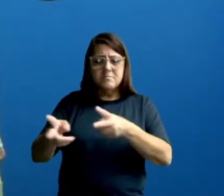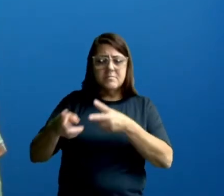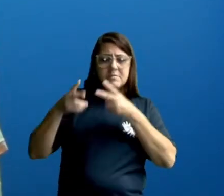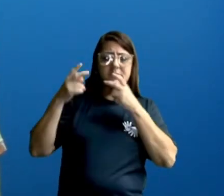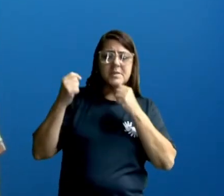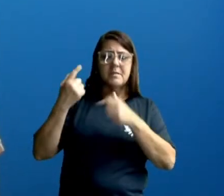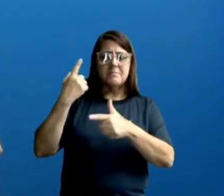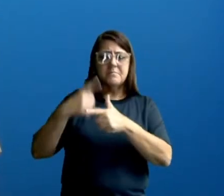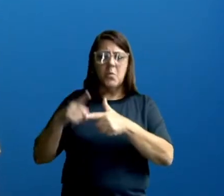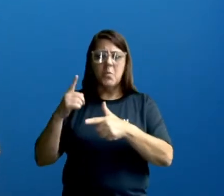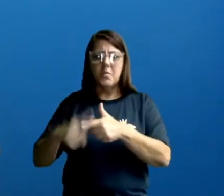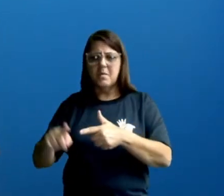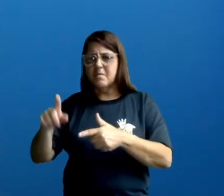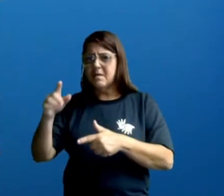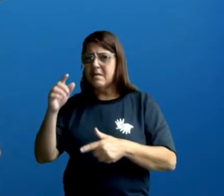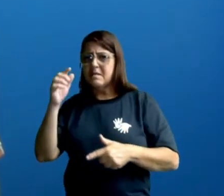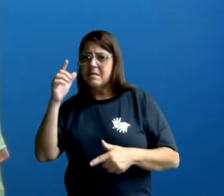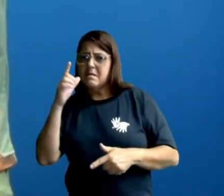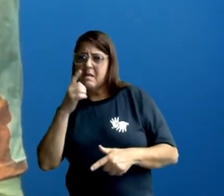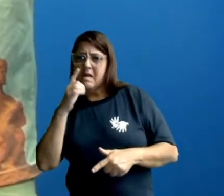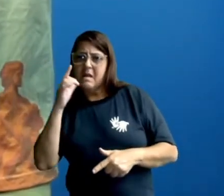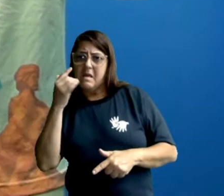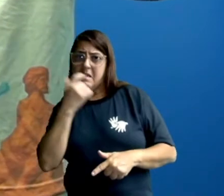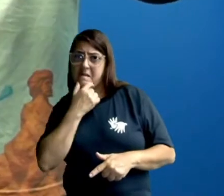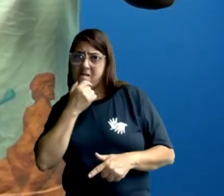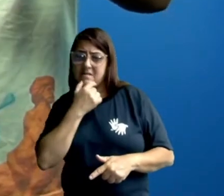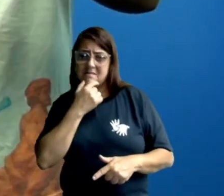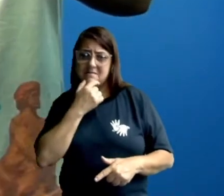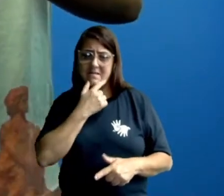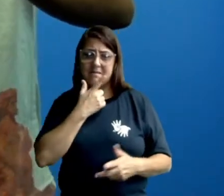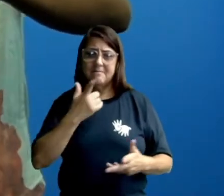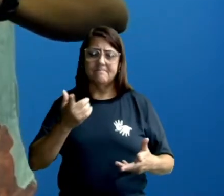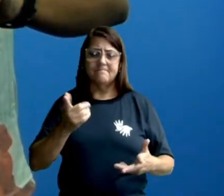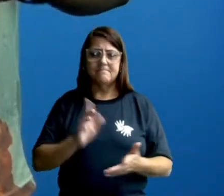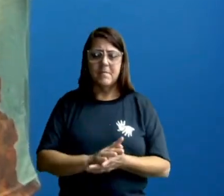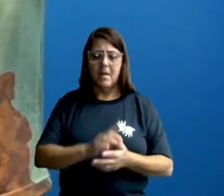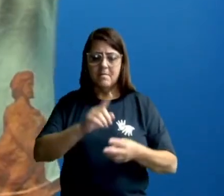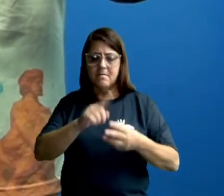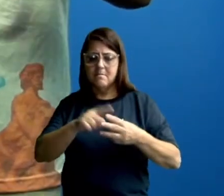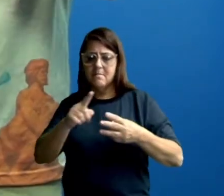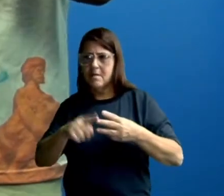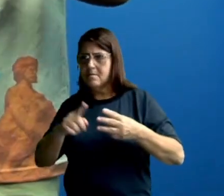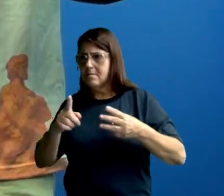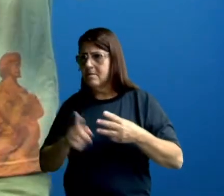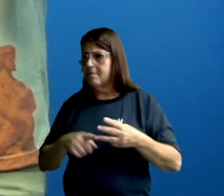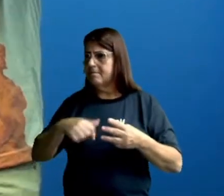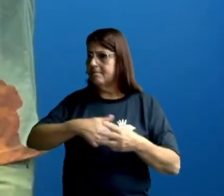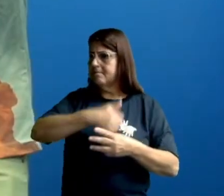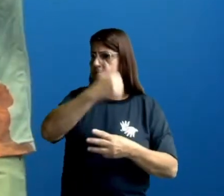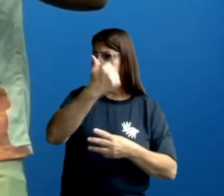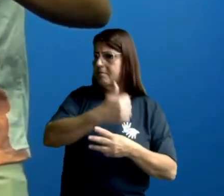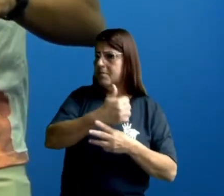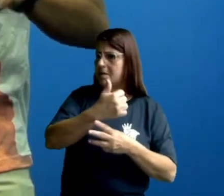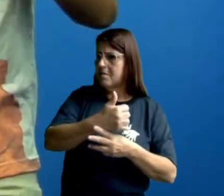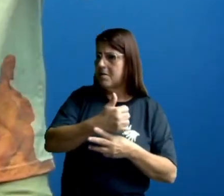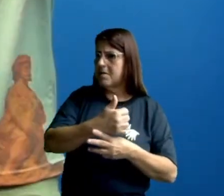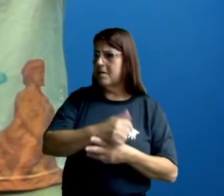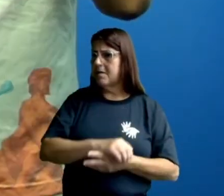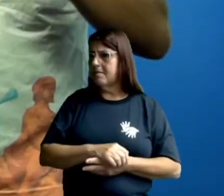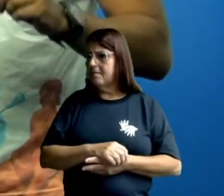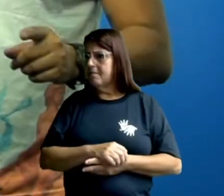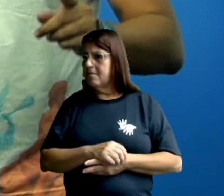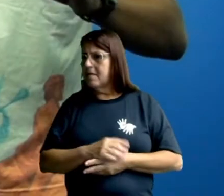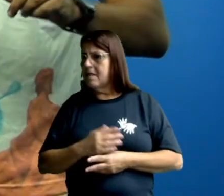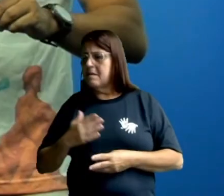Inglaterra. Essa Segunda Guerra Mundial, ela vai ser marcada por 3 fases. A primeira fase, que é essa que a gente está falando, ela